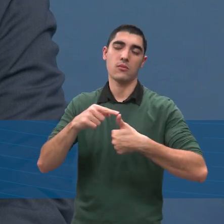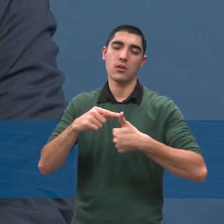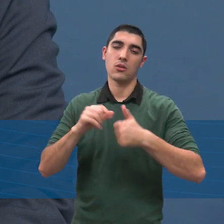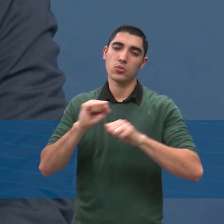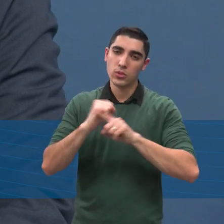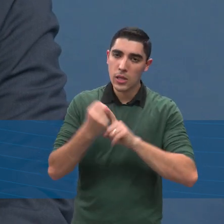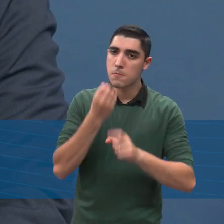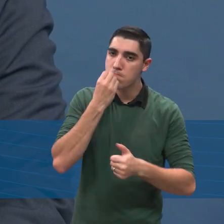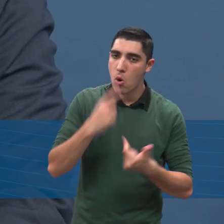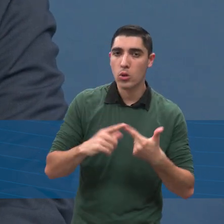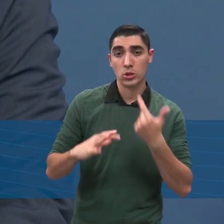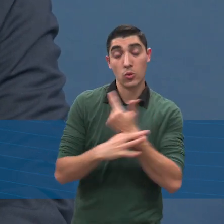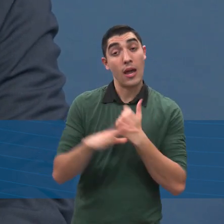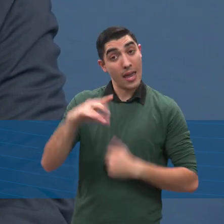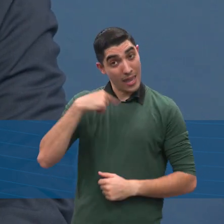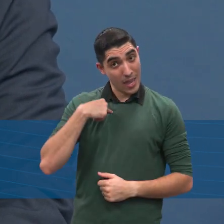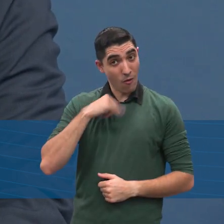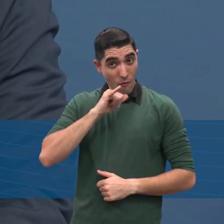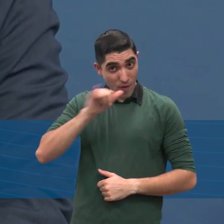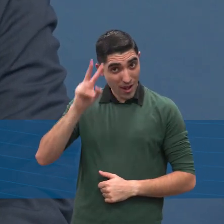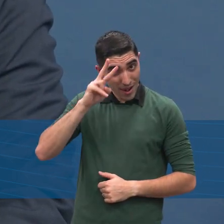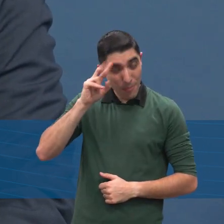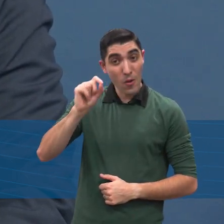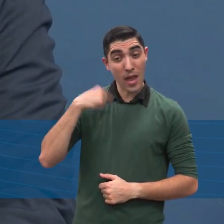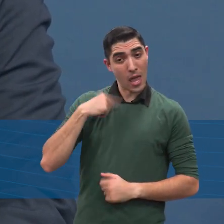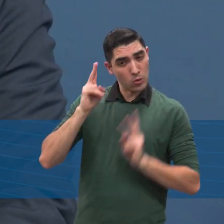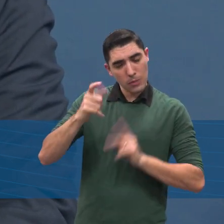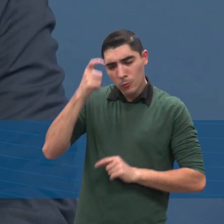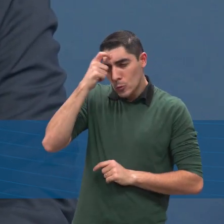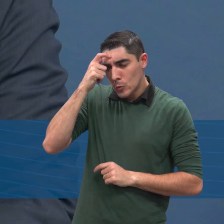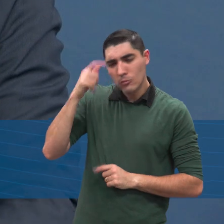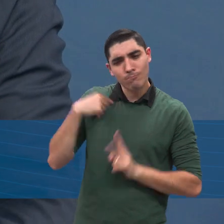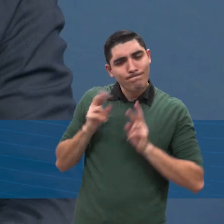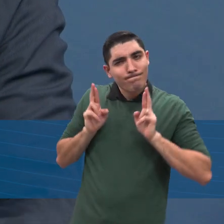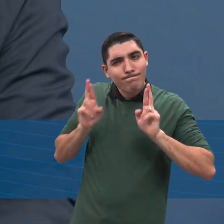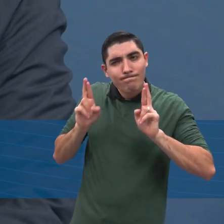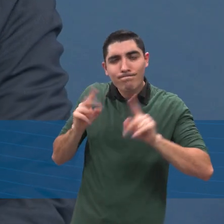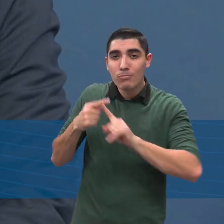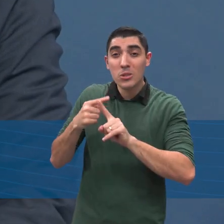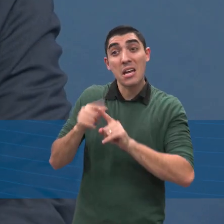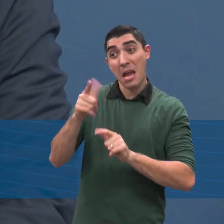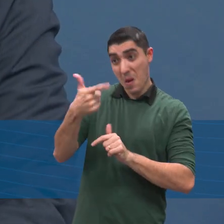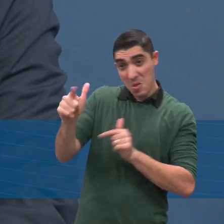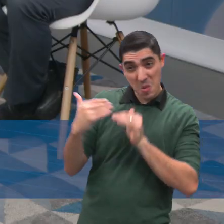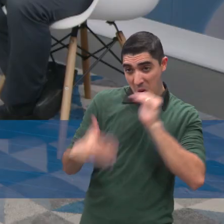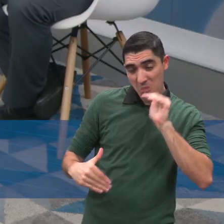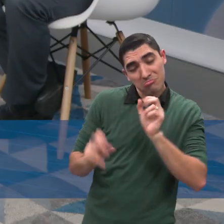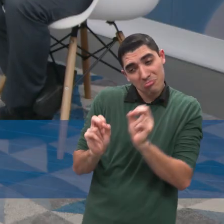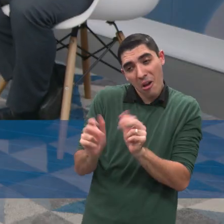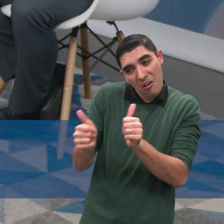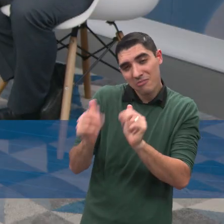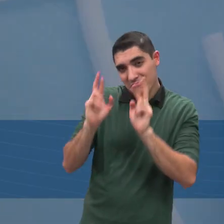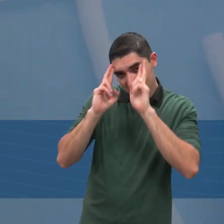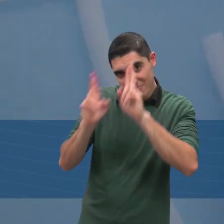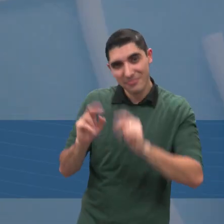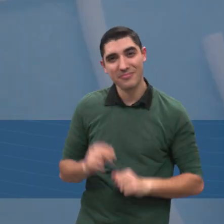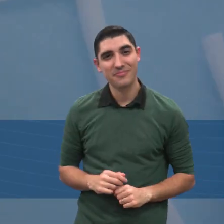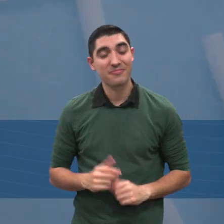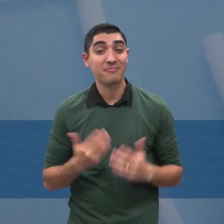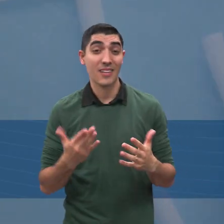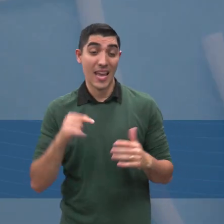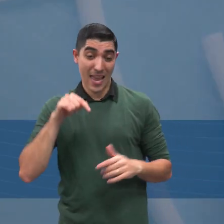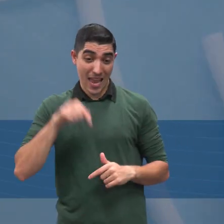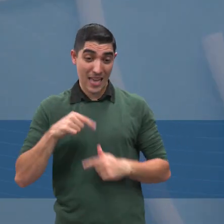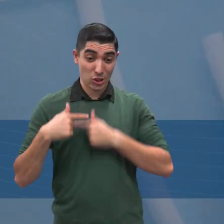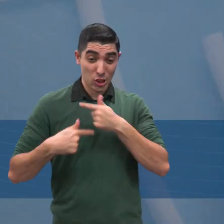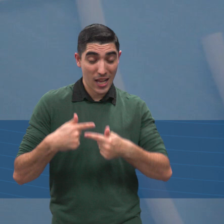eu acho que a gente caminha para isso. Como eu falei, eu sou otimista, né? Tem gente que pode discordar, então tudo bem, né? Talvez nessa geração não,